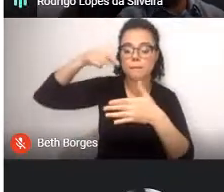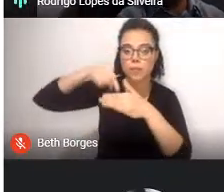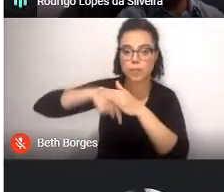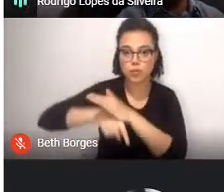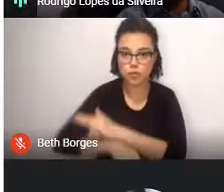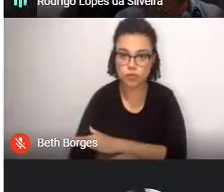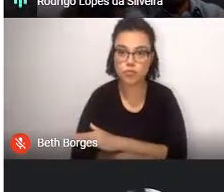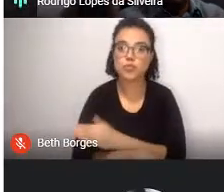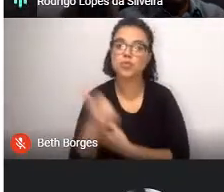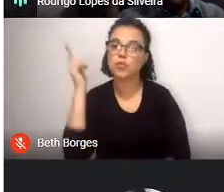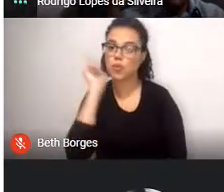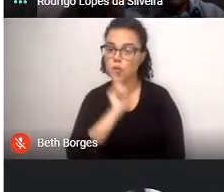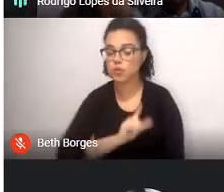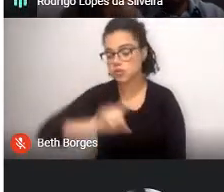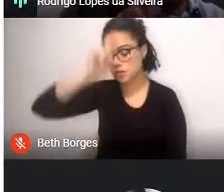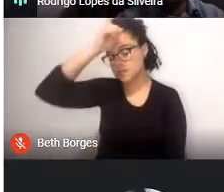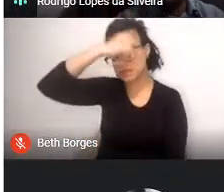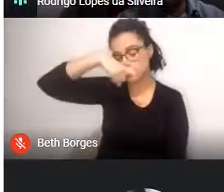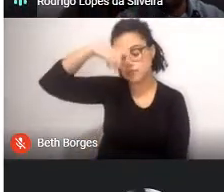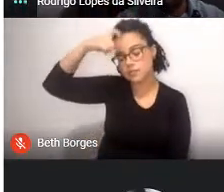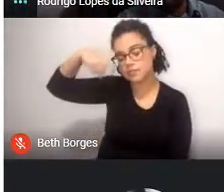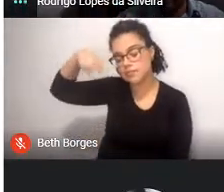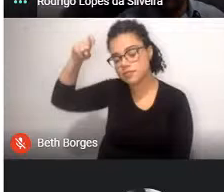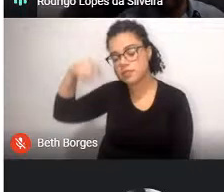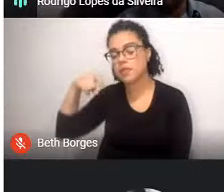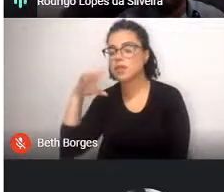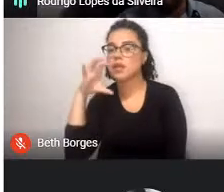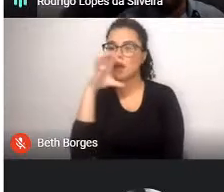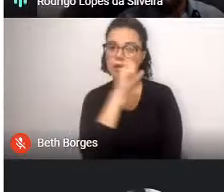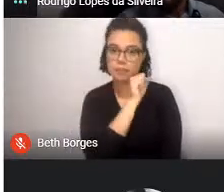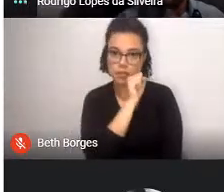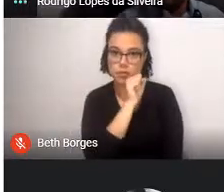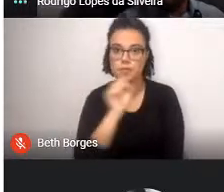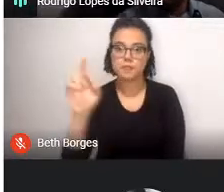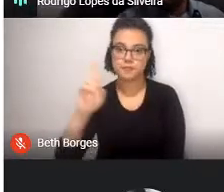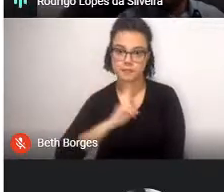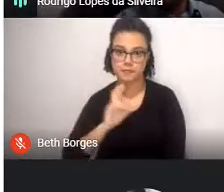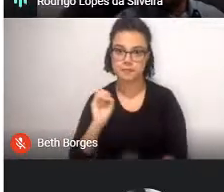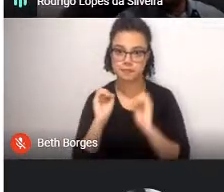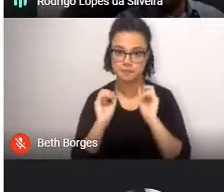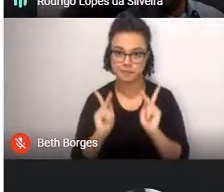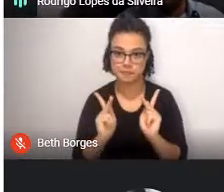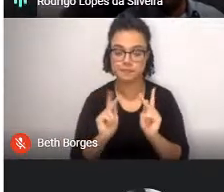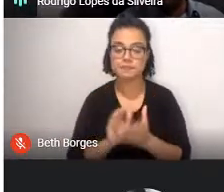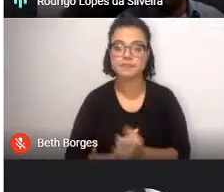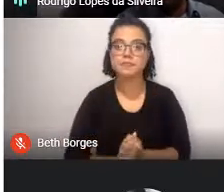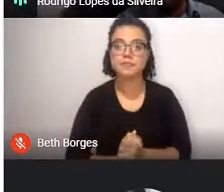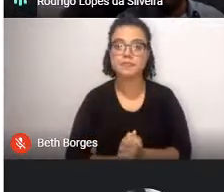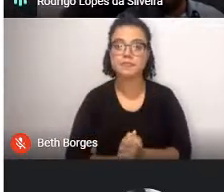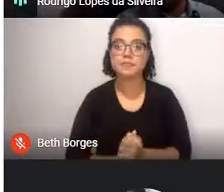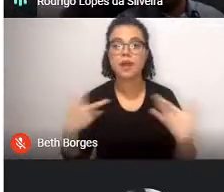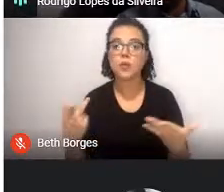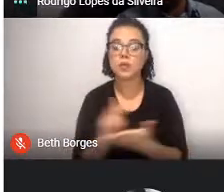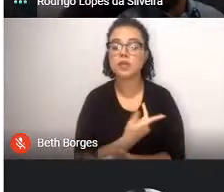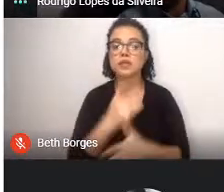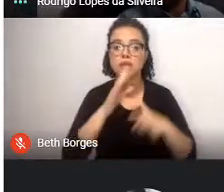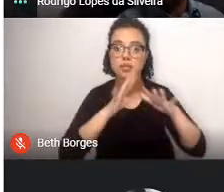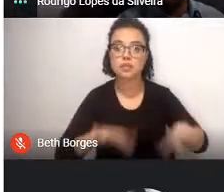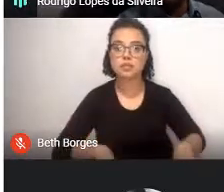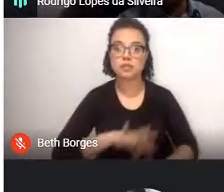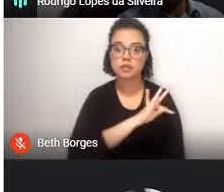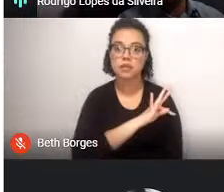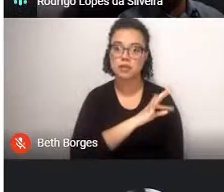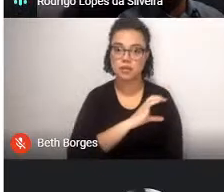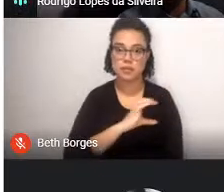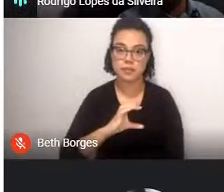A gente consegue fazer isso com a maior rapidez. Tá certo, pessoal? Assim acontece a terapia cognitivo-comportamental.